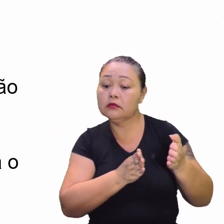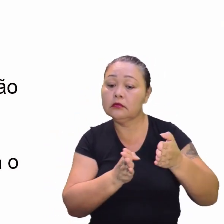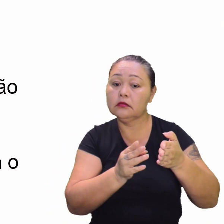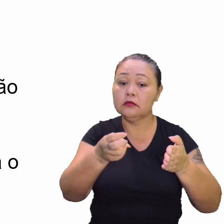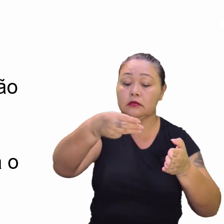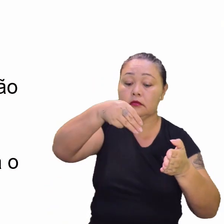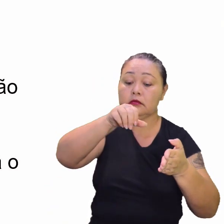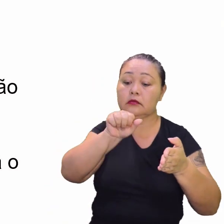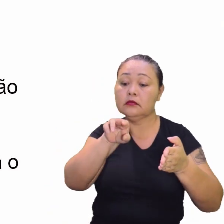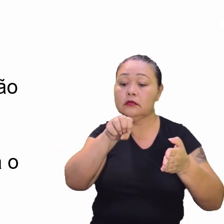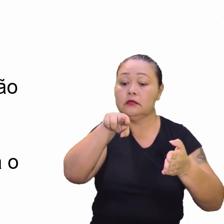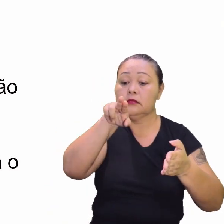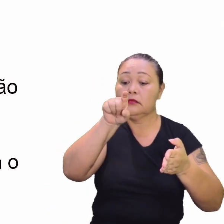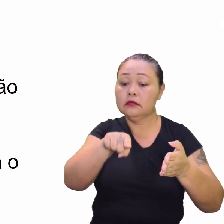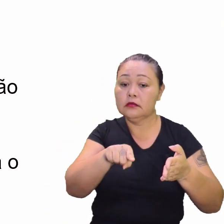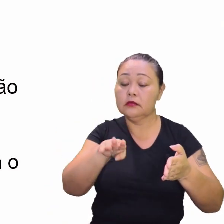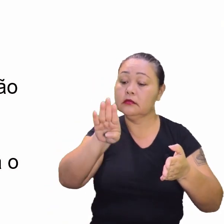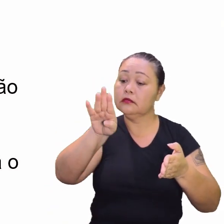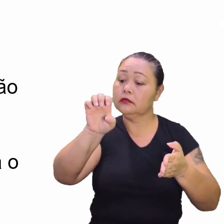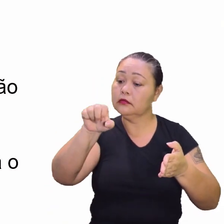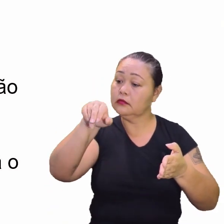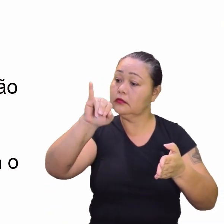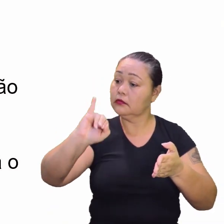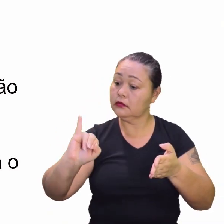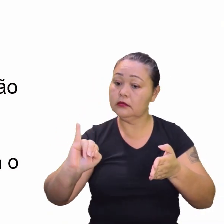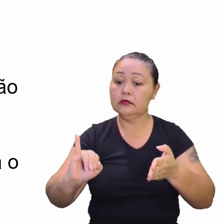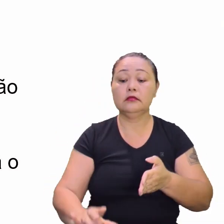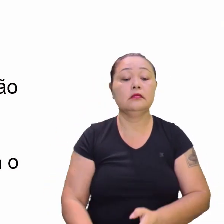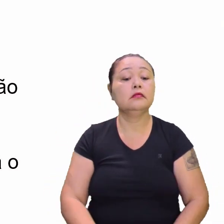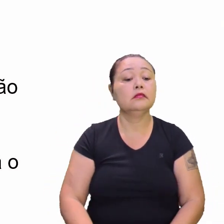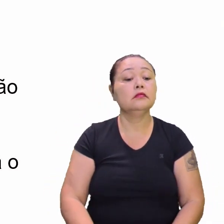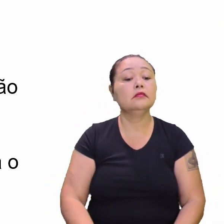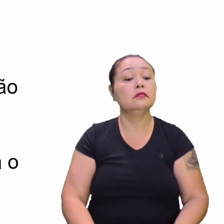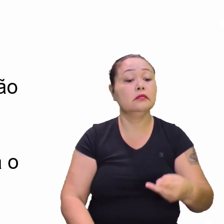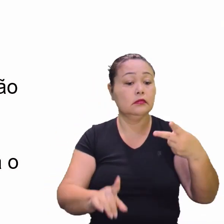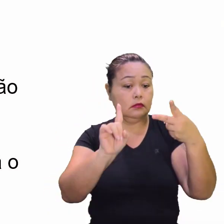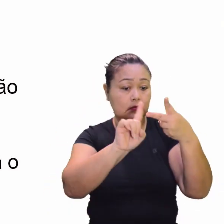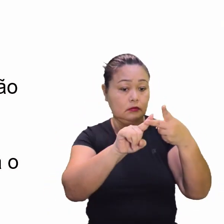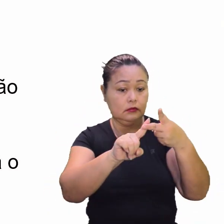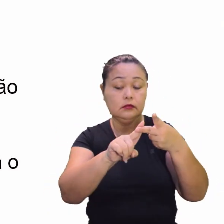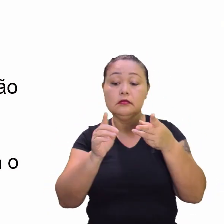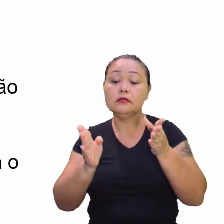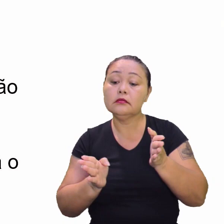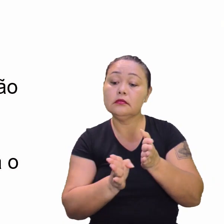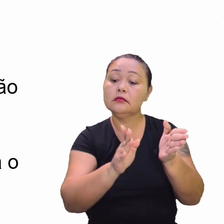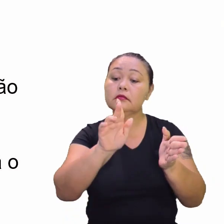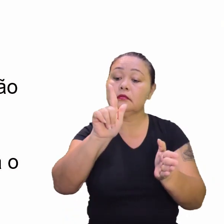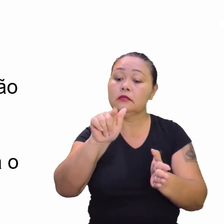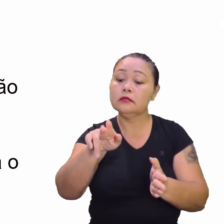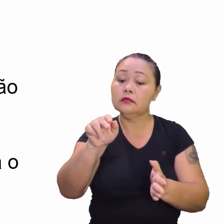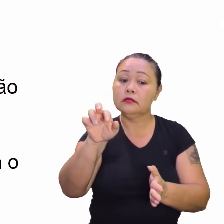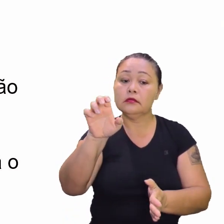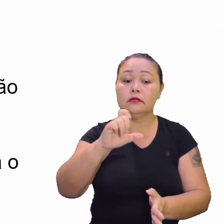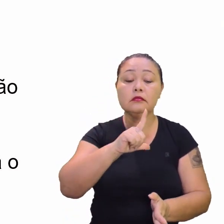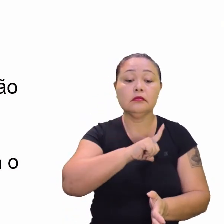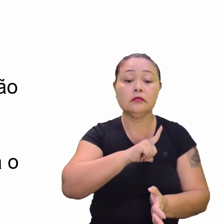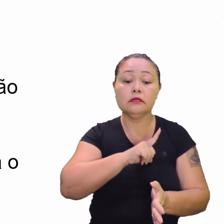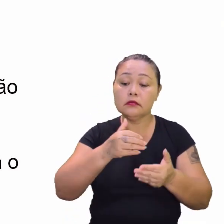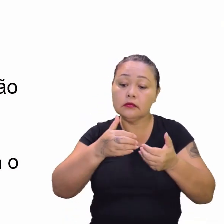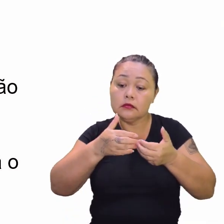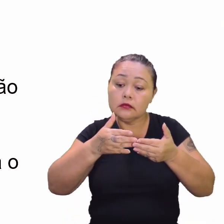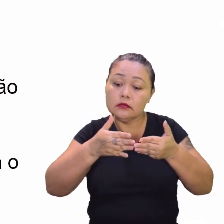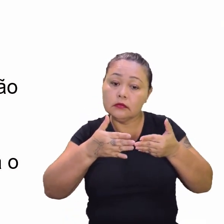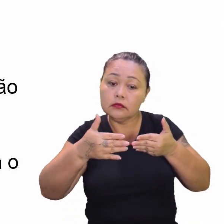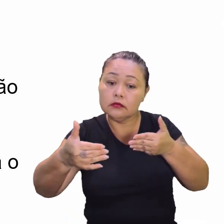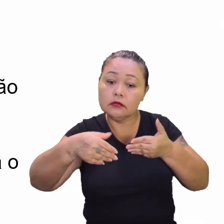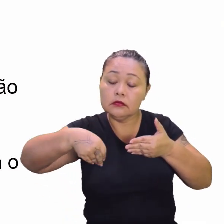junção dos rios Mamoré e Beni. 2. O rio Guaporé